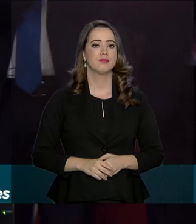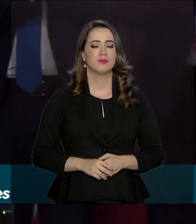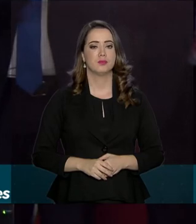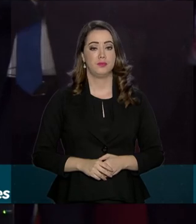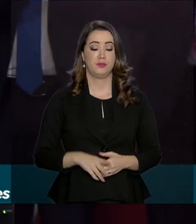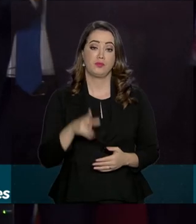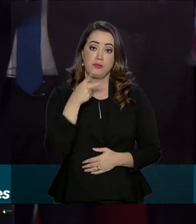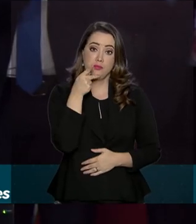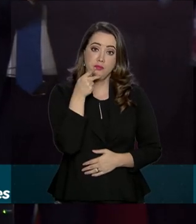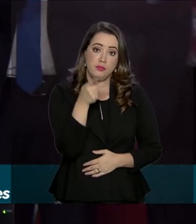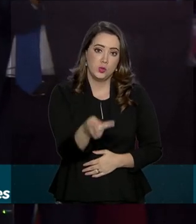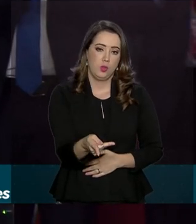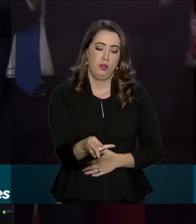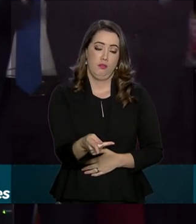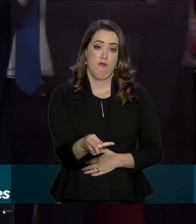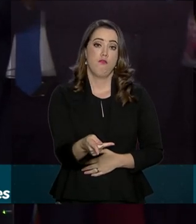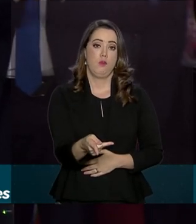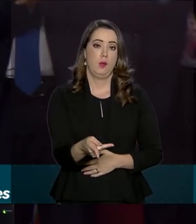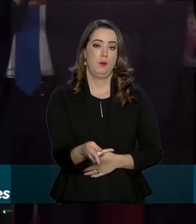Dizer